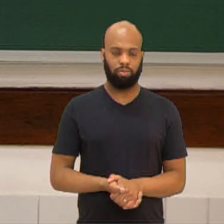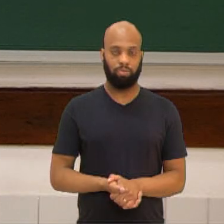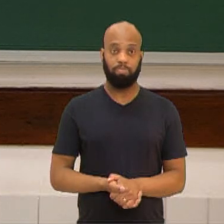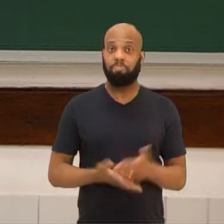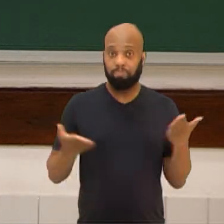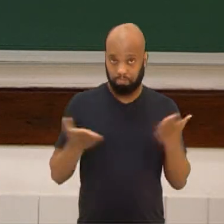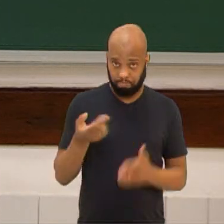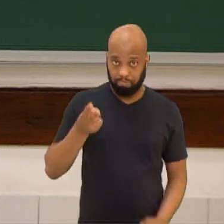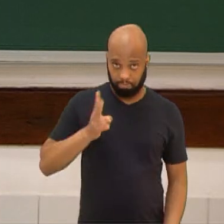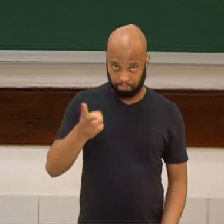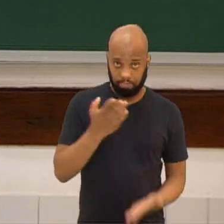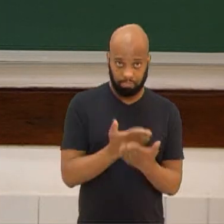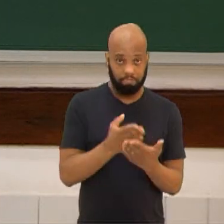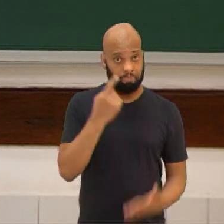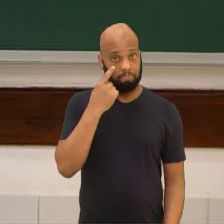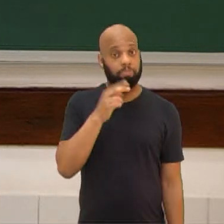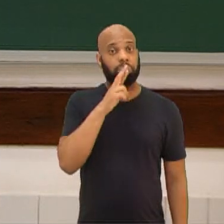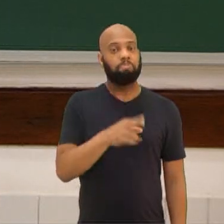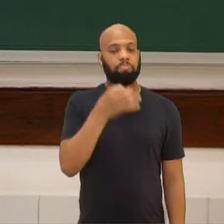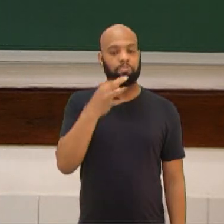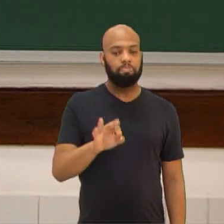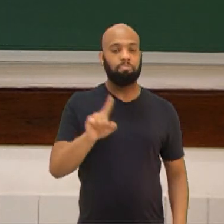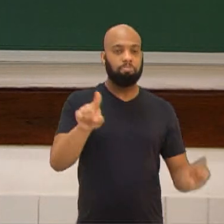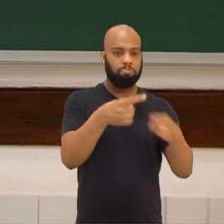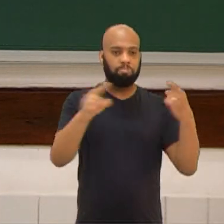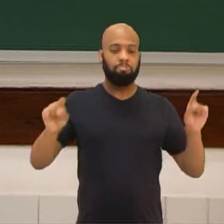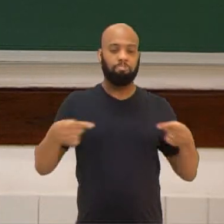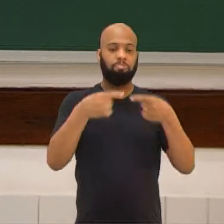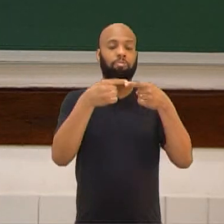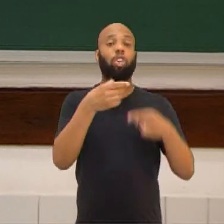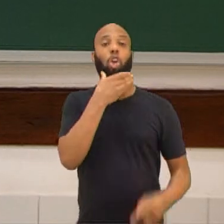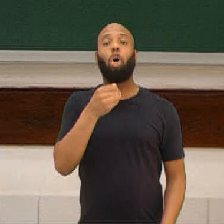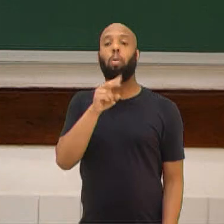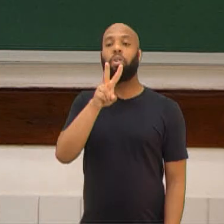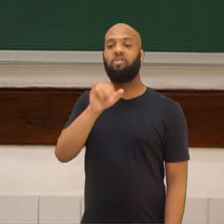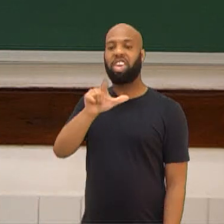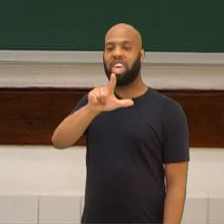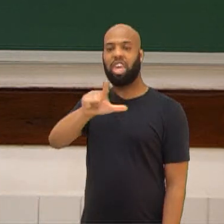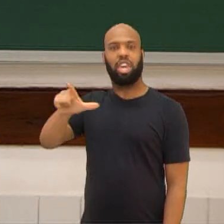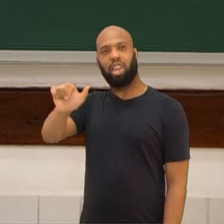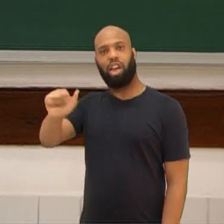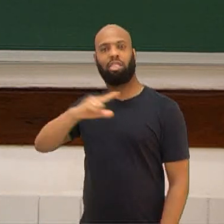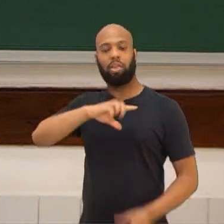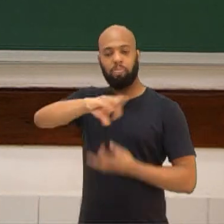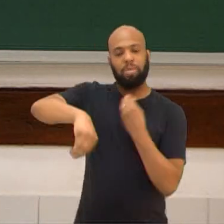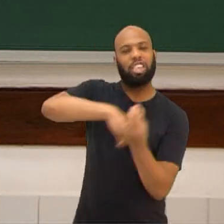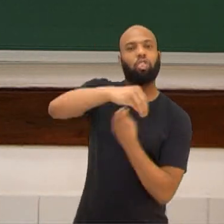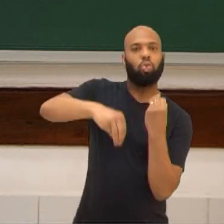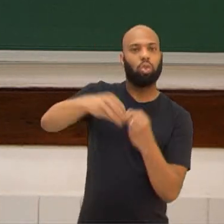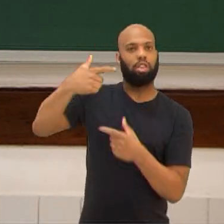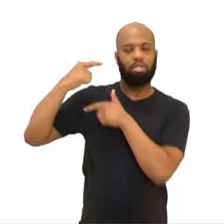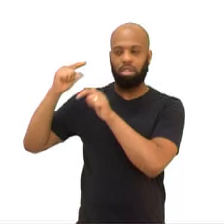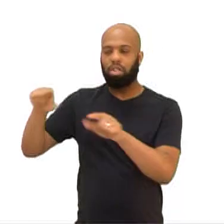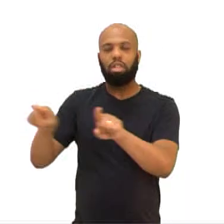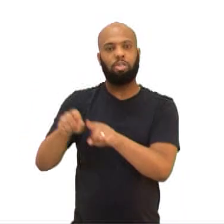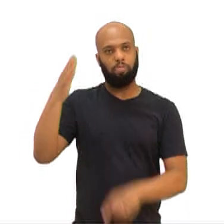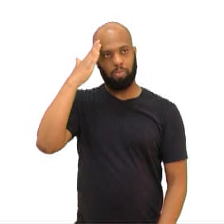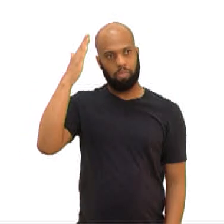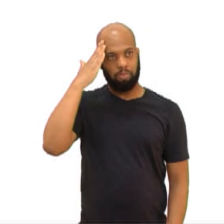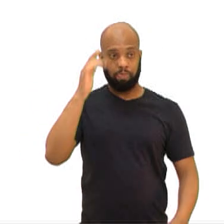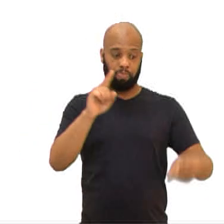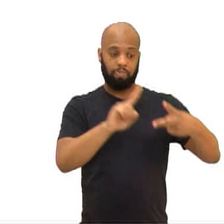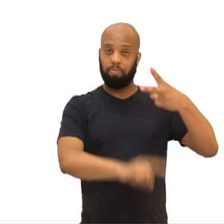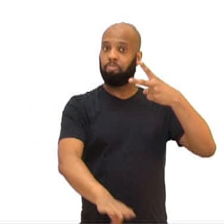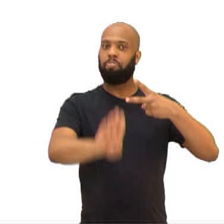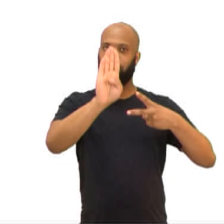Então, pessoal, continuando. Qual a música do Villa-Lobos que mistura tradicional e popular? O Trenzinho